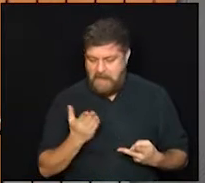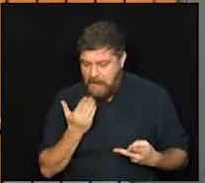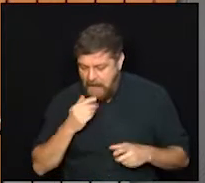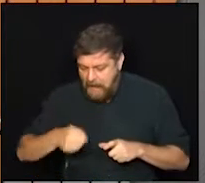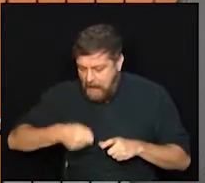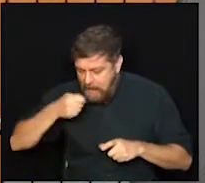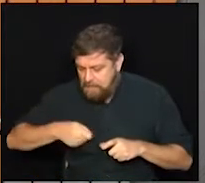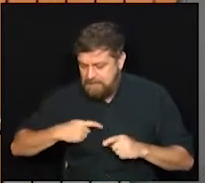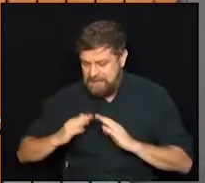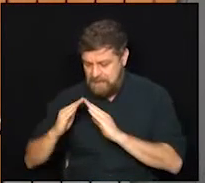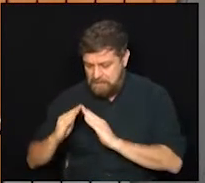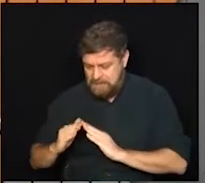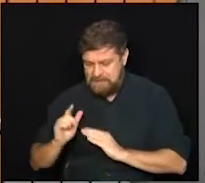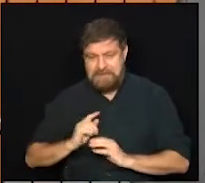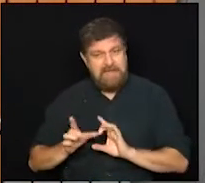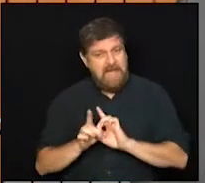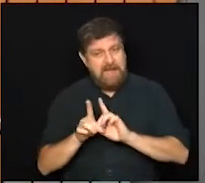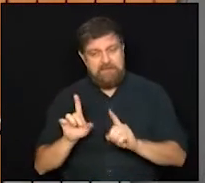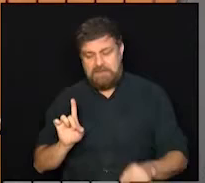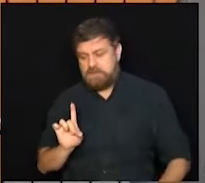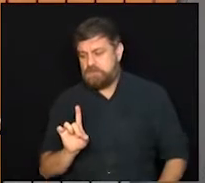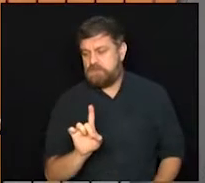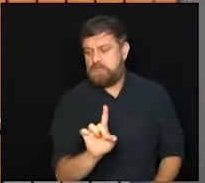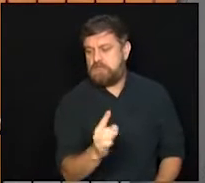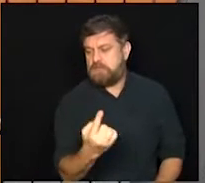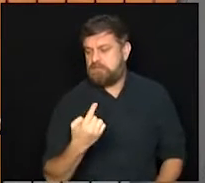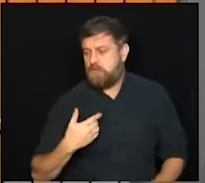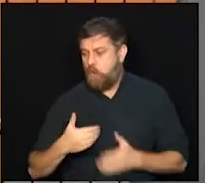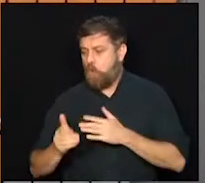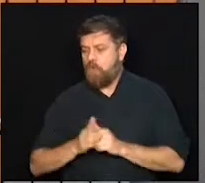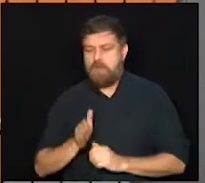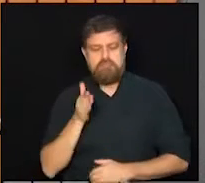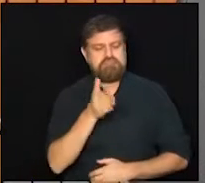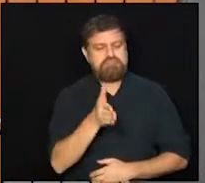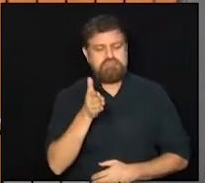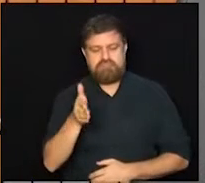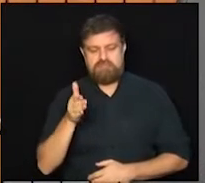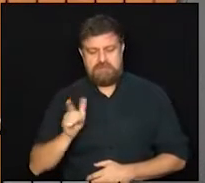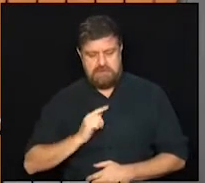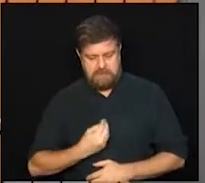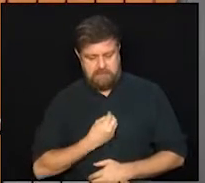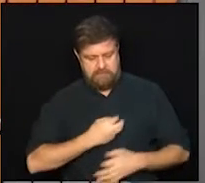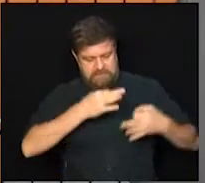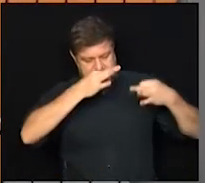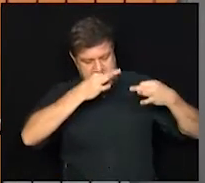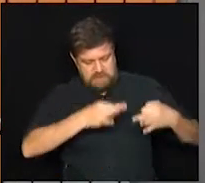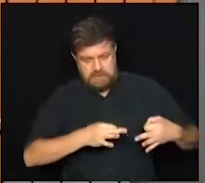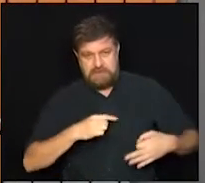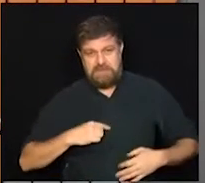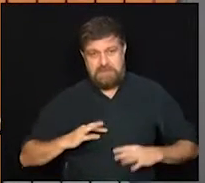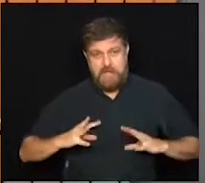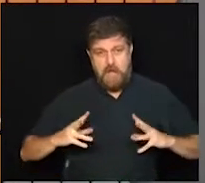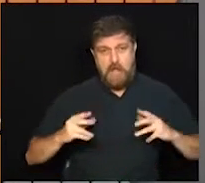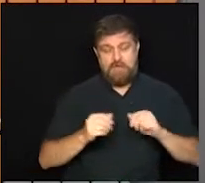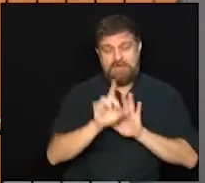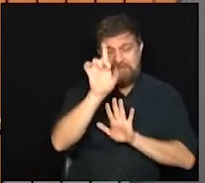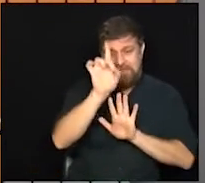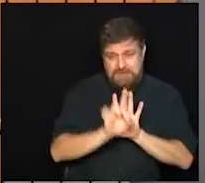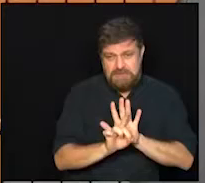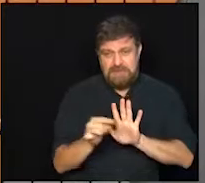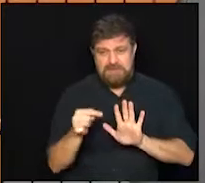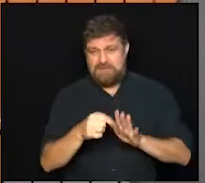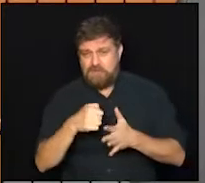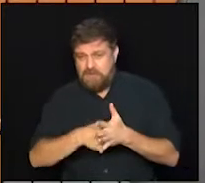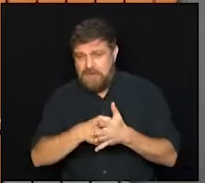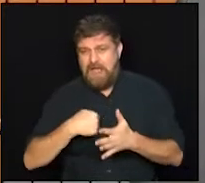morar, ter direito de ir e vir, que teremos uma vida digna e plena, que todos teremos o direito de buscar a